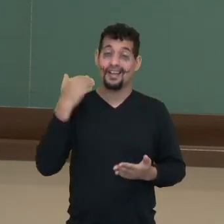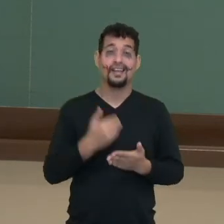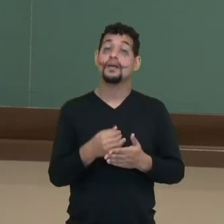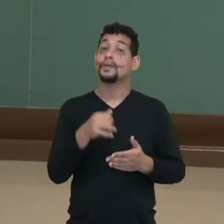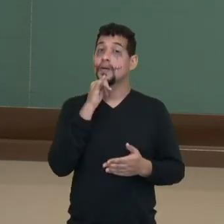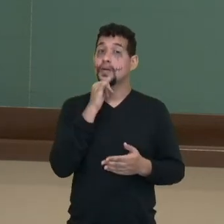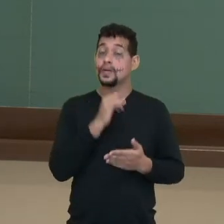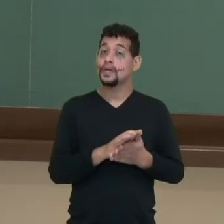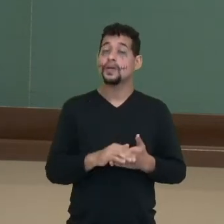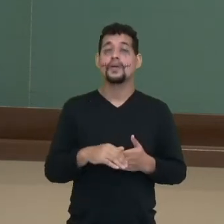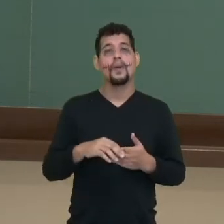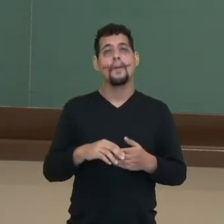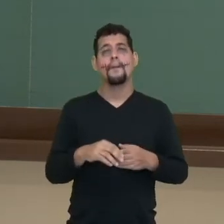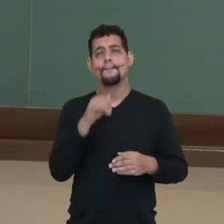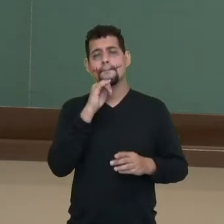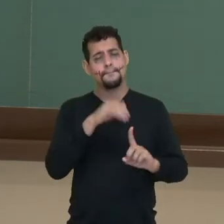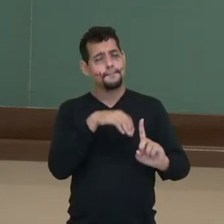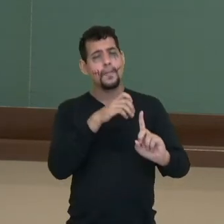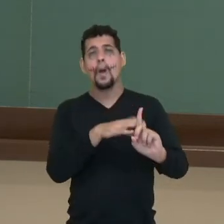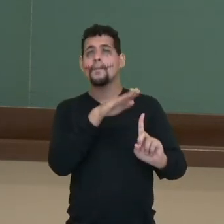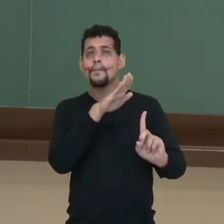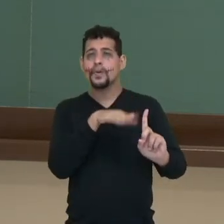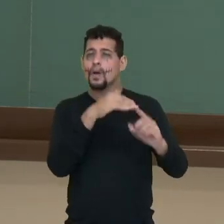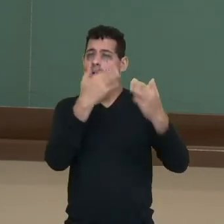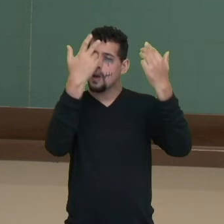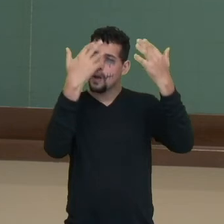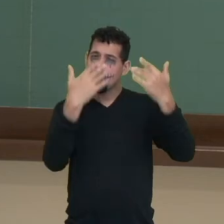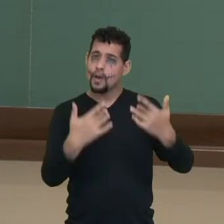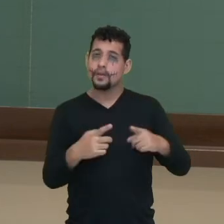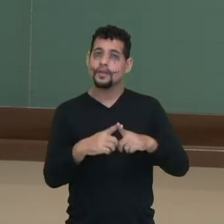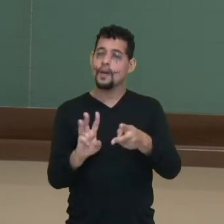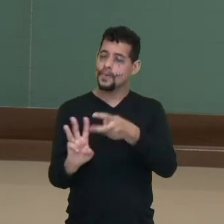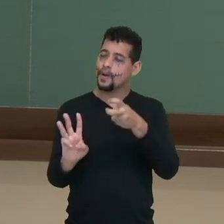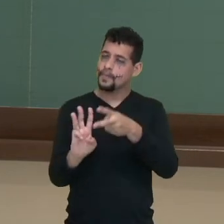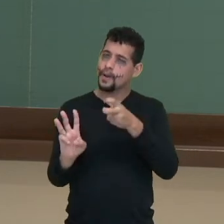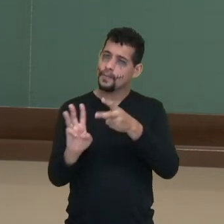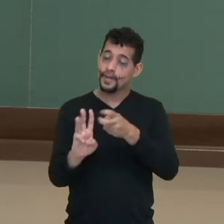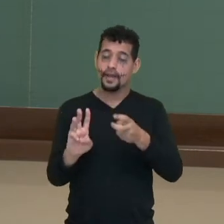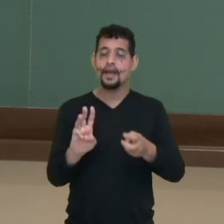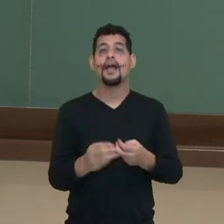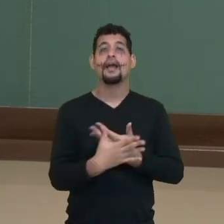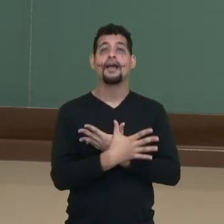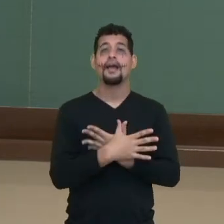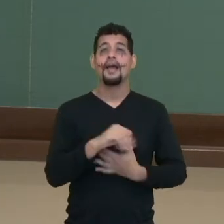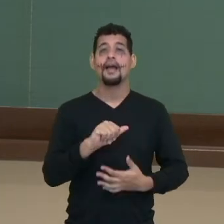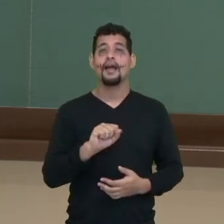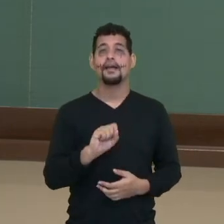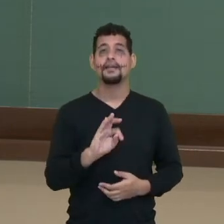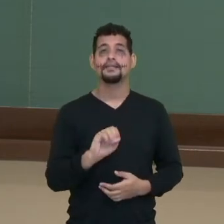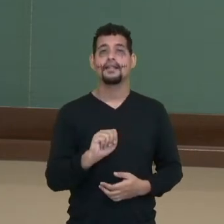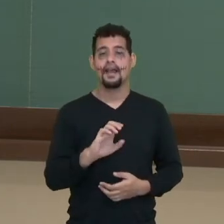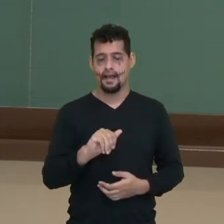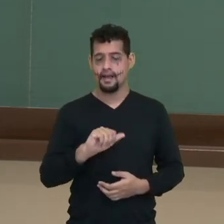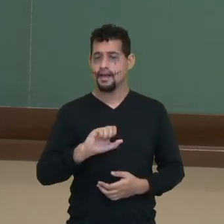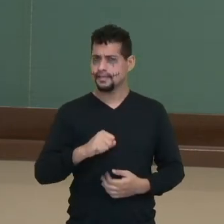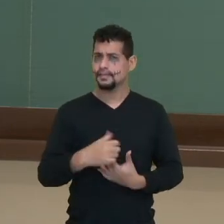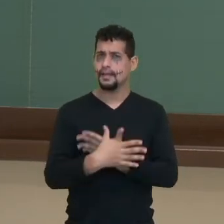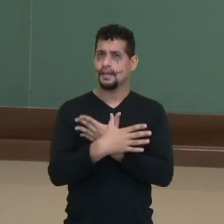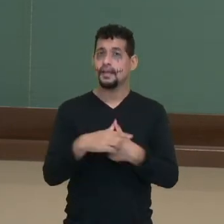da mitologia aztecas, indígenas, tá? Que essa